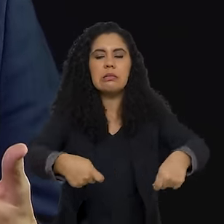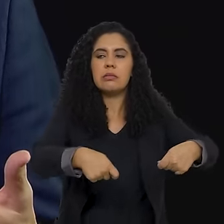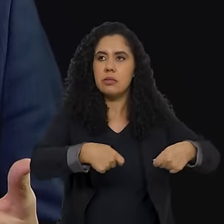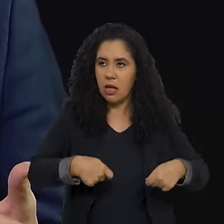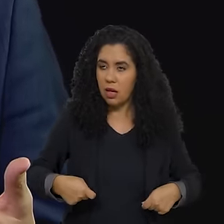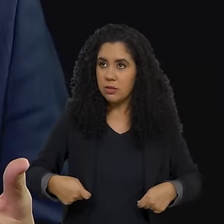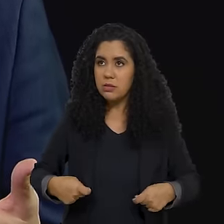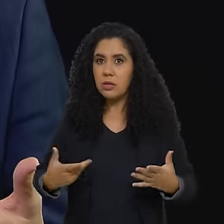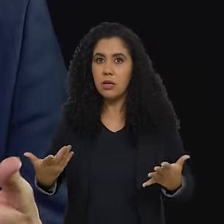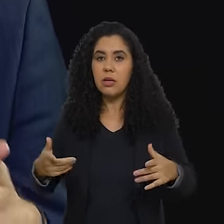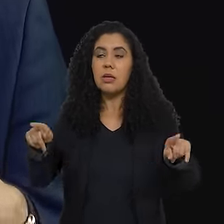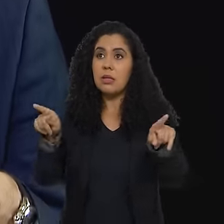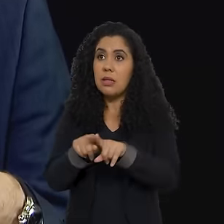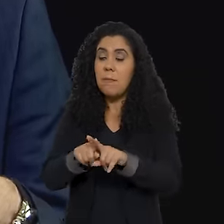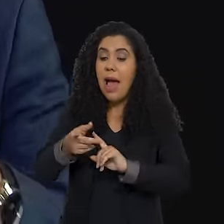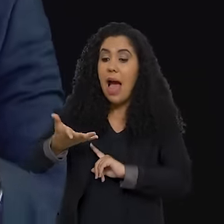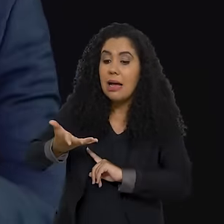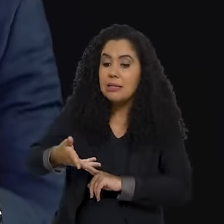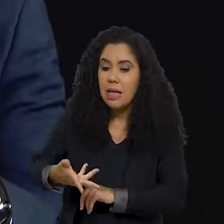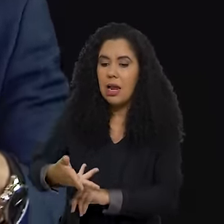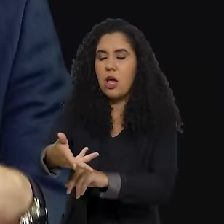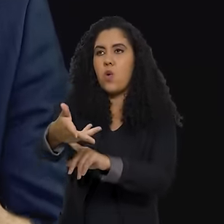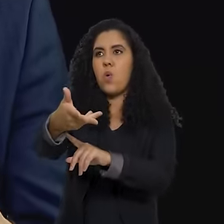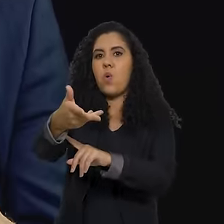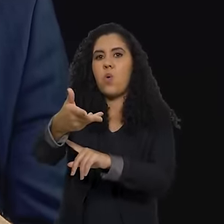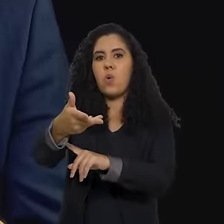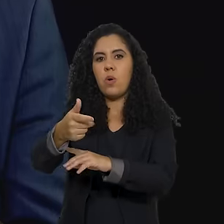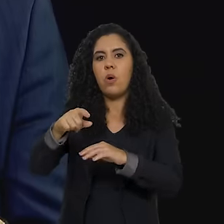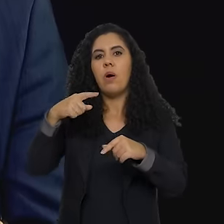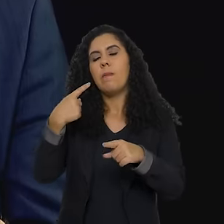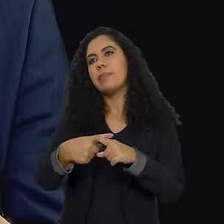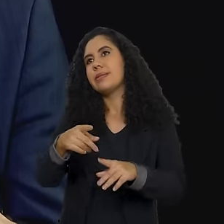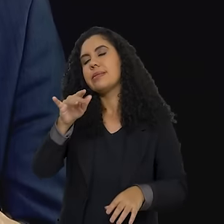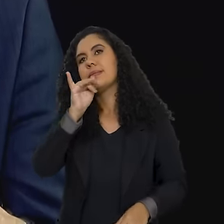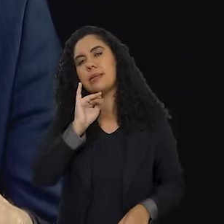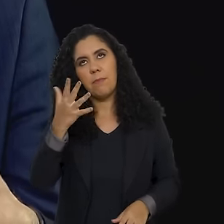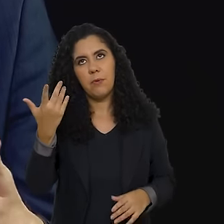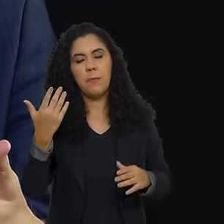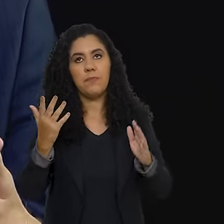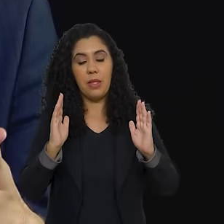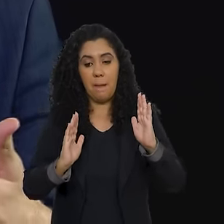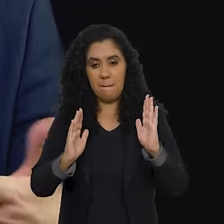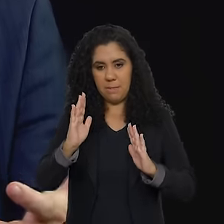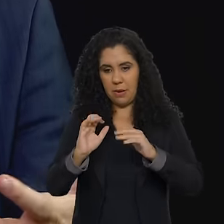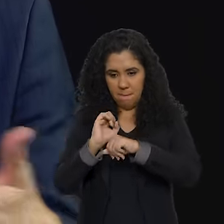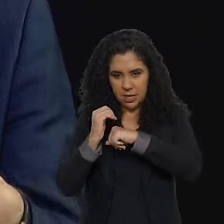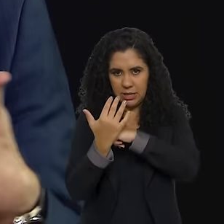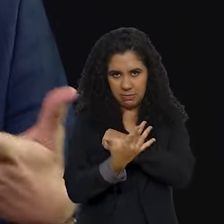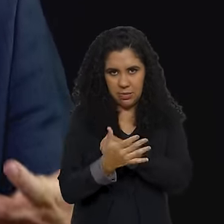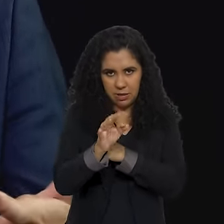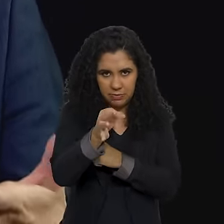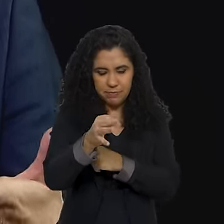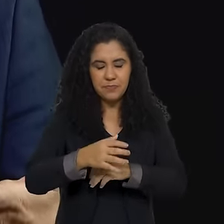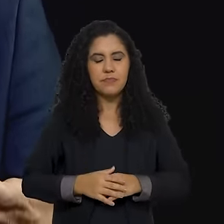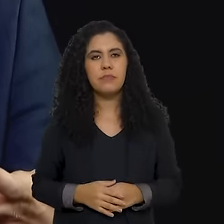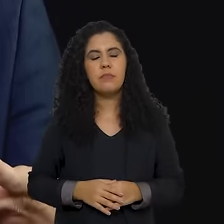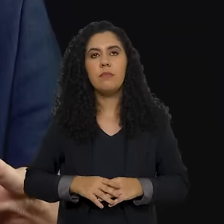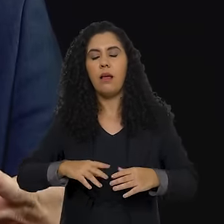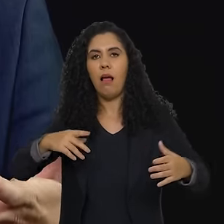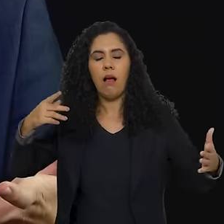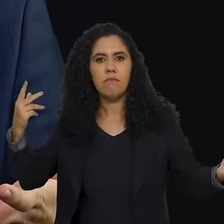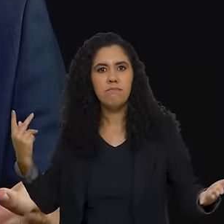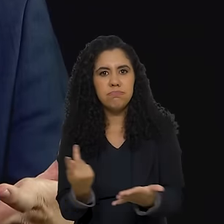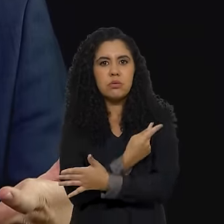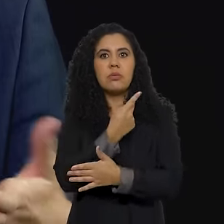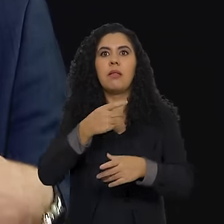necessidades. Ela, acho que acelerou esse processo, uma vez que, por exemplo, na pandemia, nós estávamos na pandemia, e